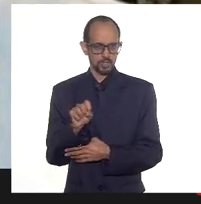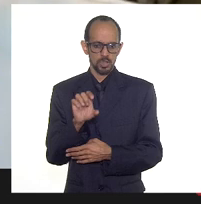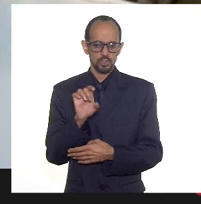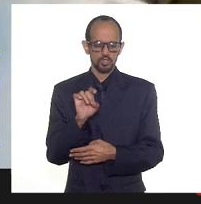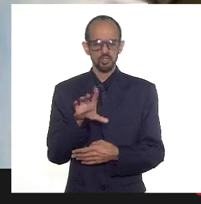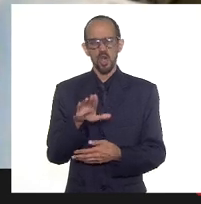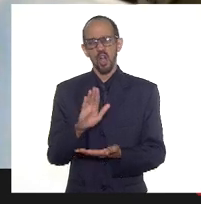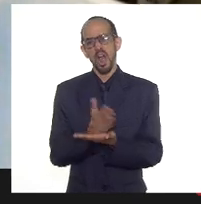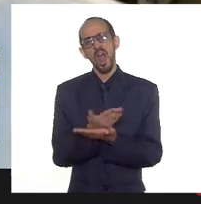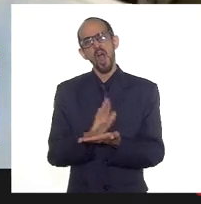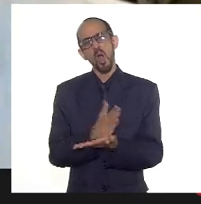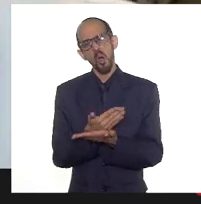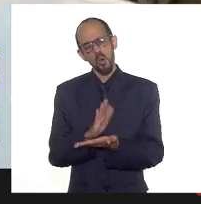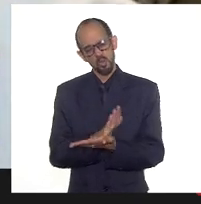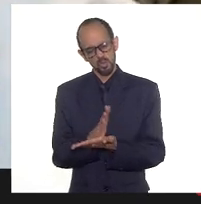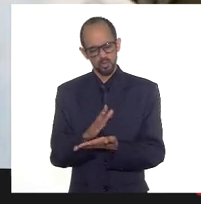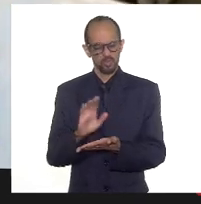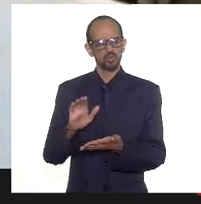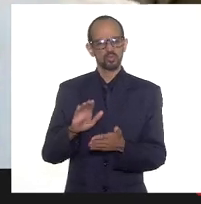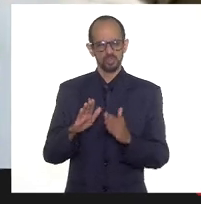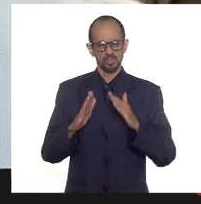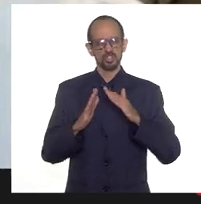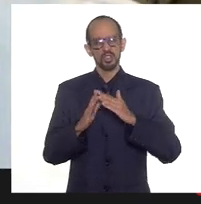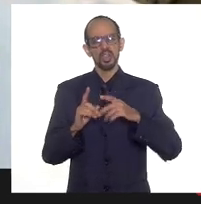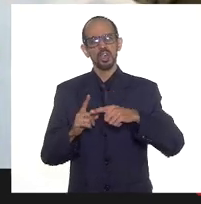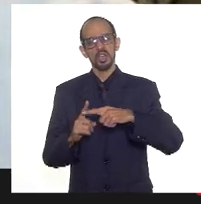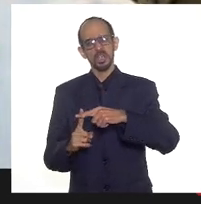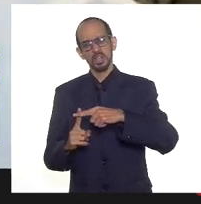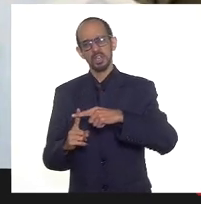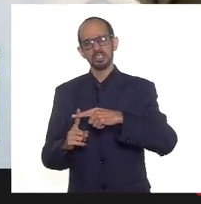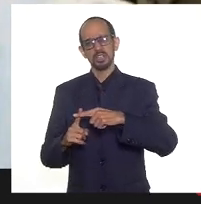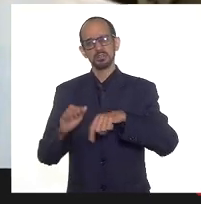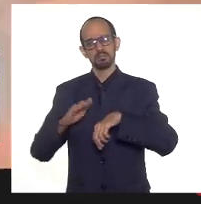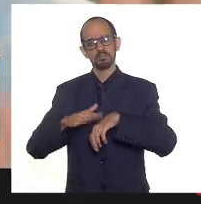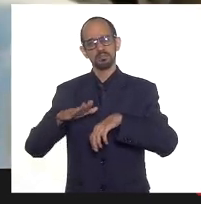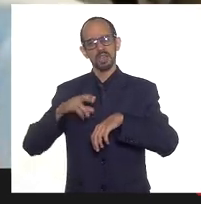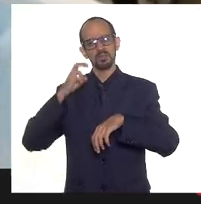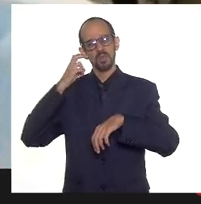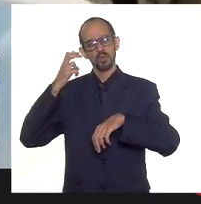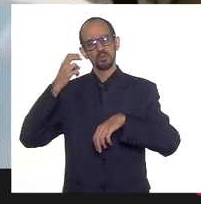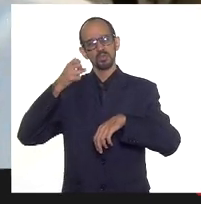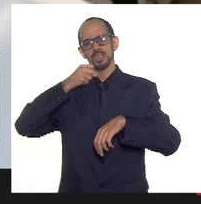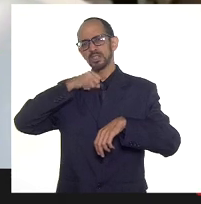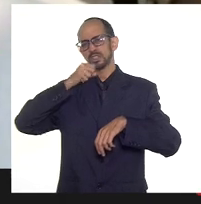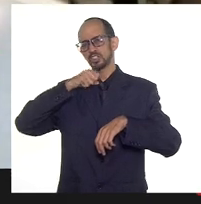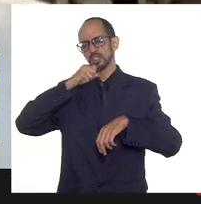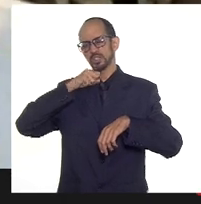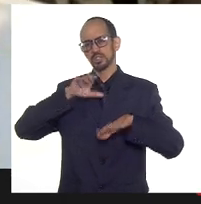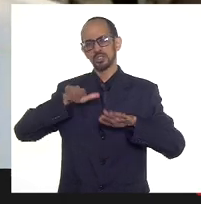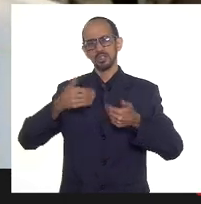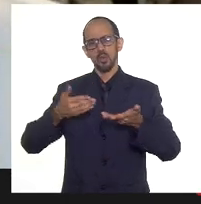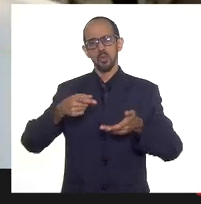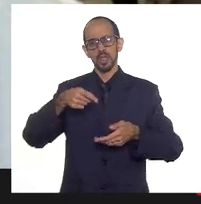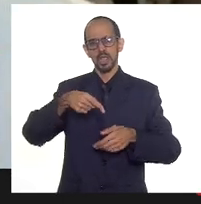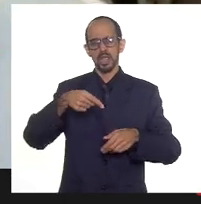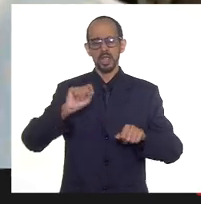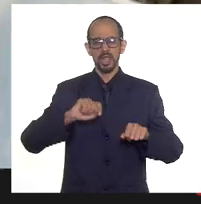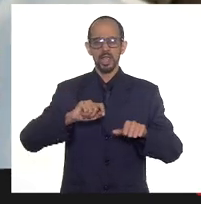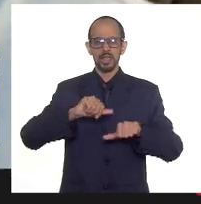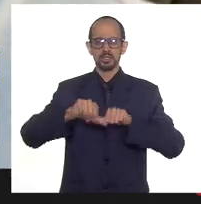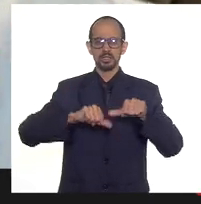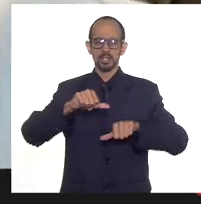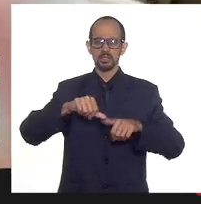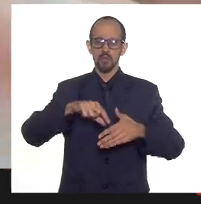presbiterianos, adventistas, etc., batistas, etc. Então, ele virou um líder. Arrecada algum dinheiro